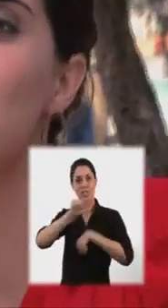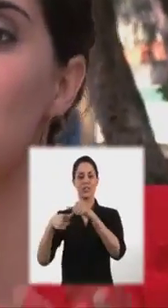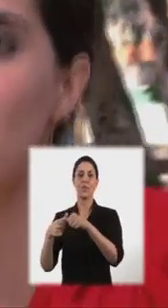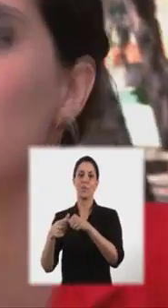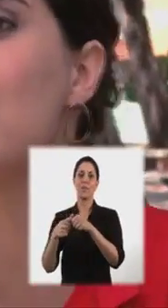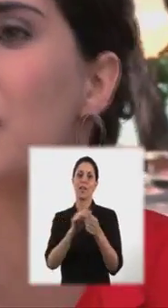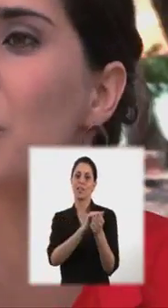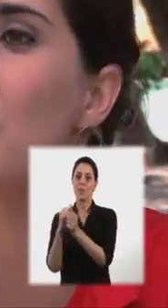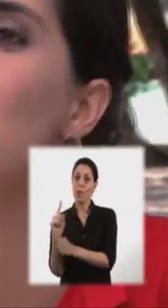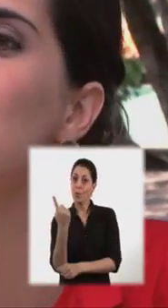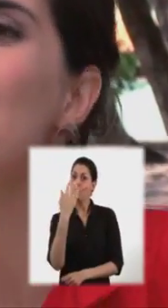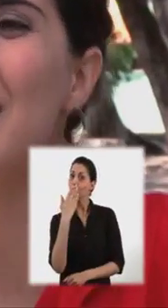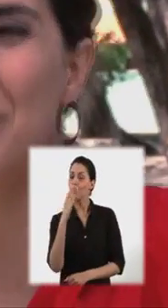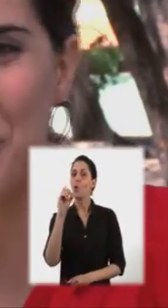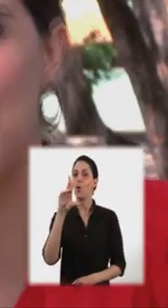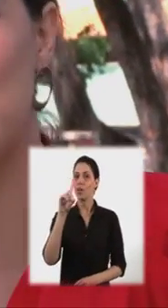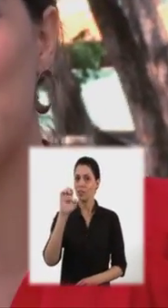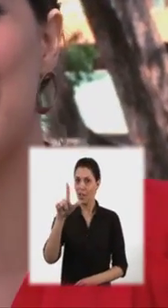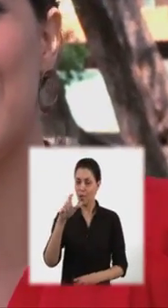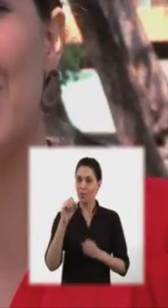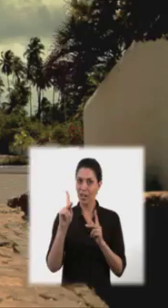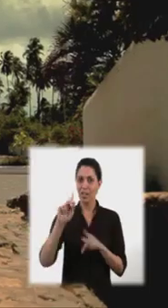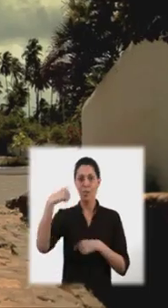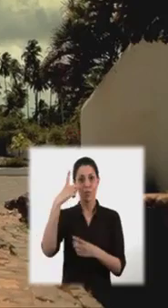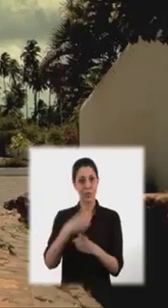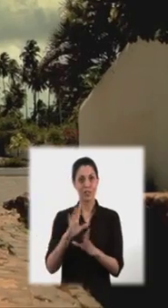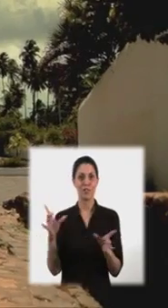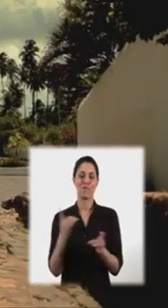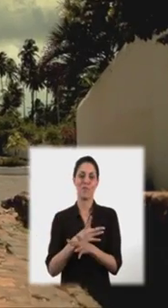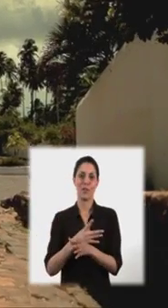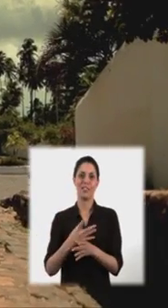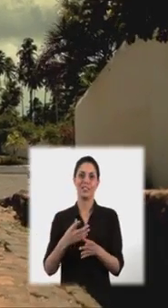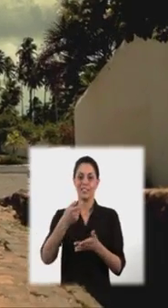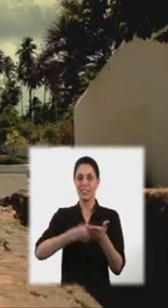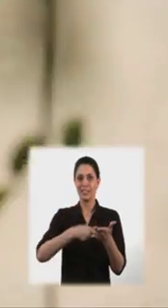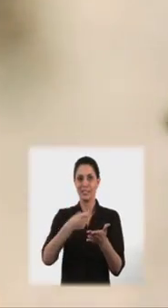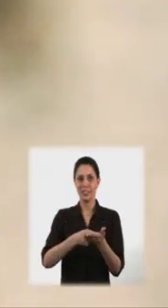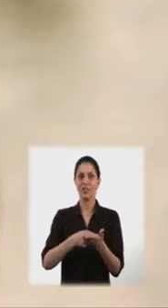se encontrar, você já vai estar com esse texto em mãos e aí eu tenho uma surpresa para você.